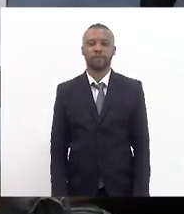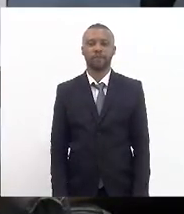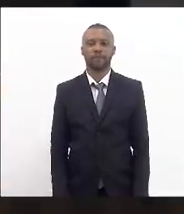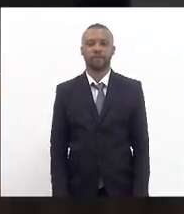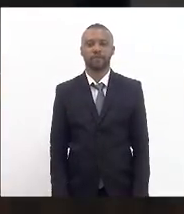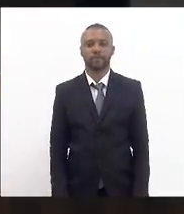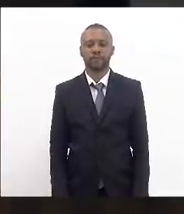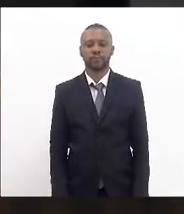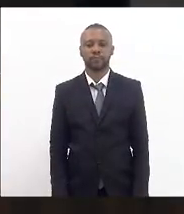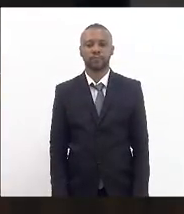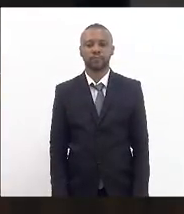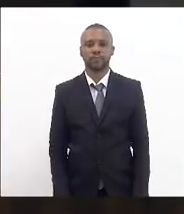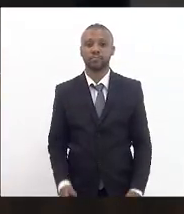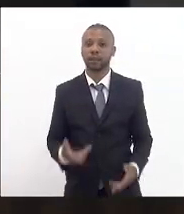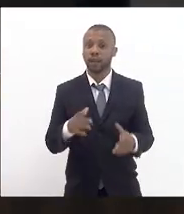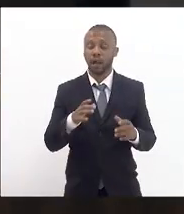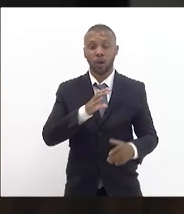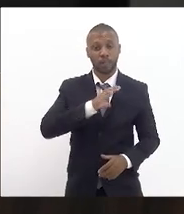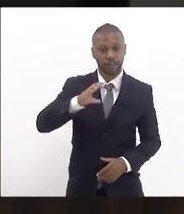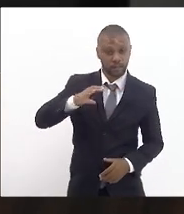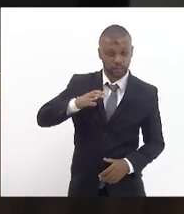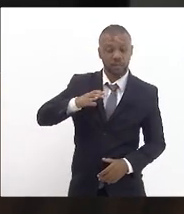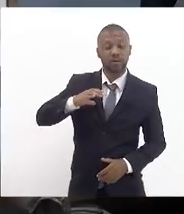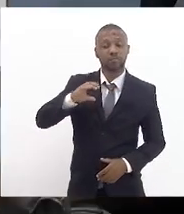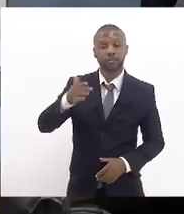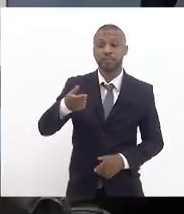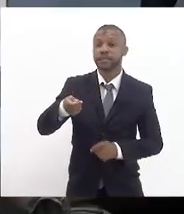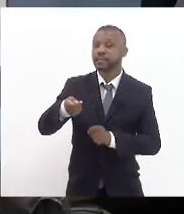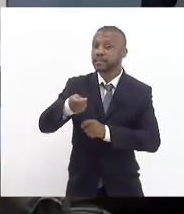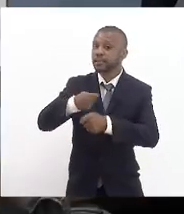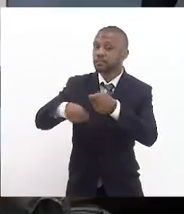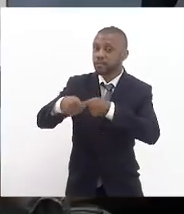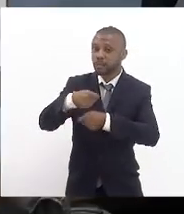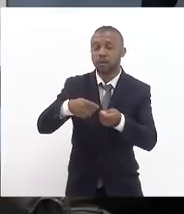Pela Comissão de Tributação, deputado Luiz Paulo.